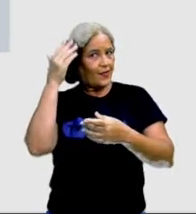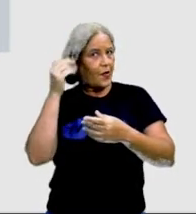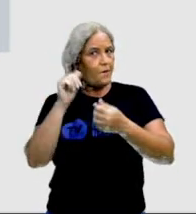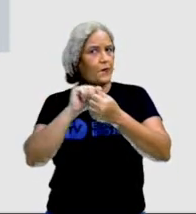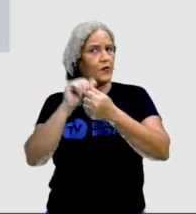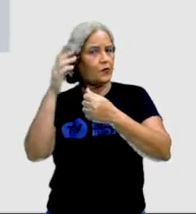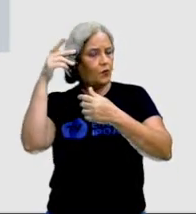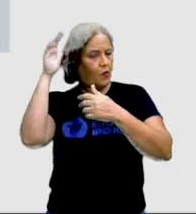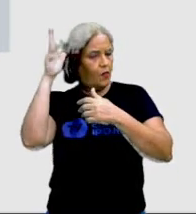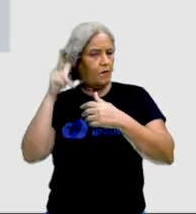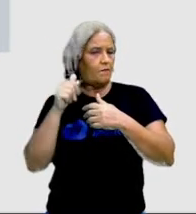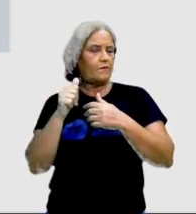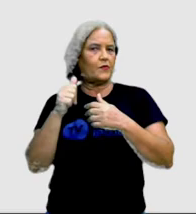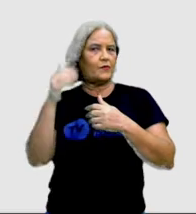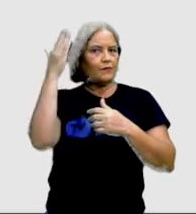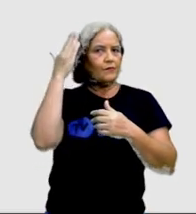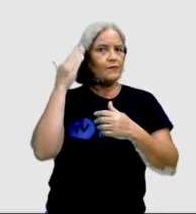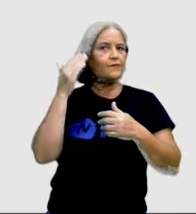os cabelos.